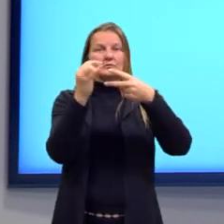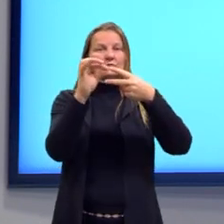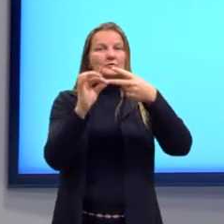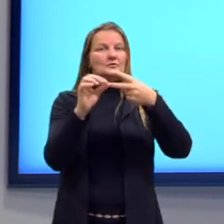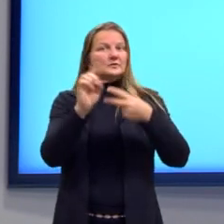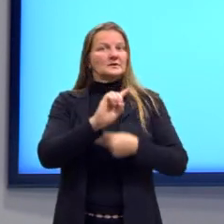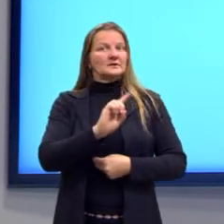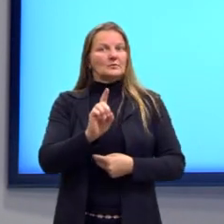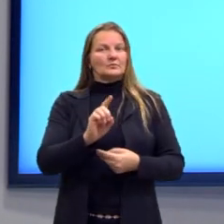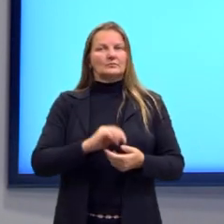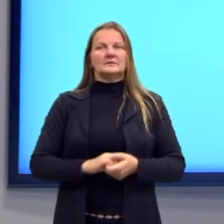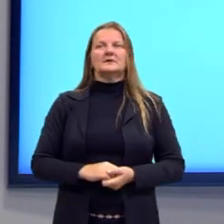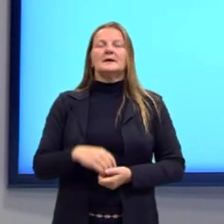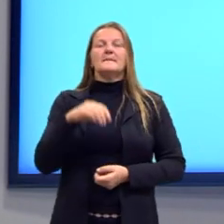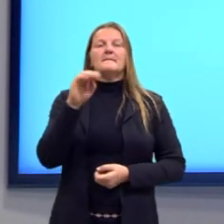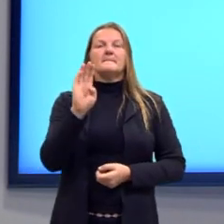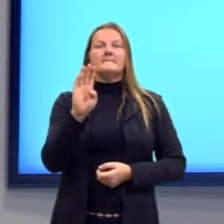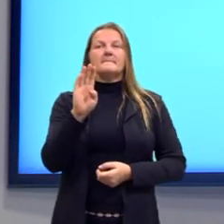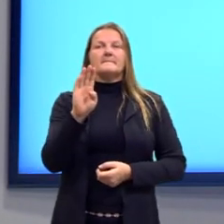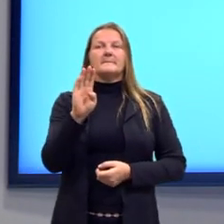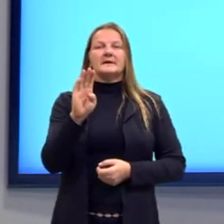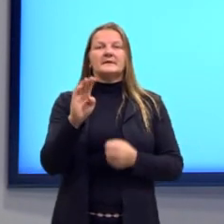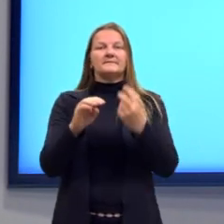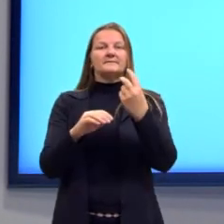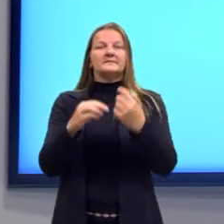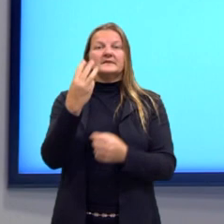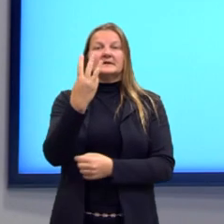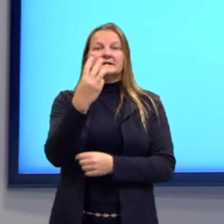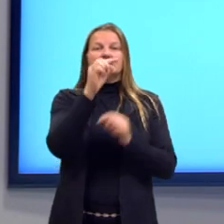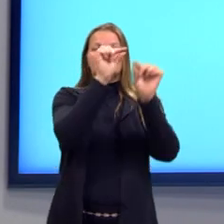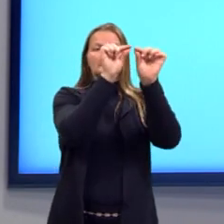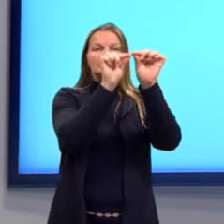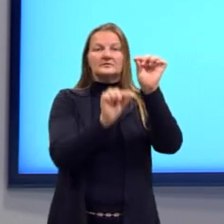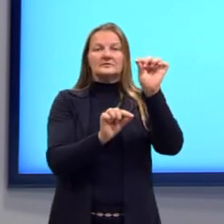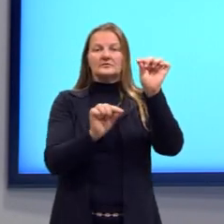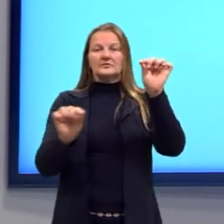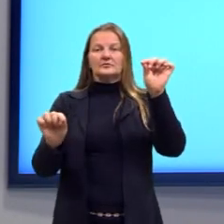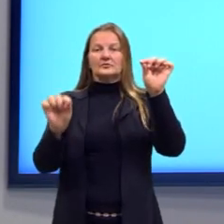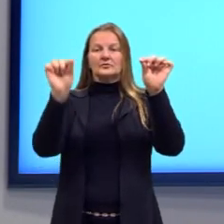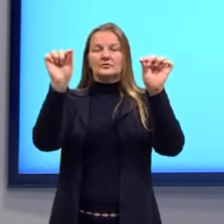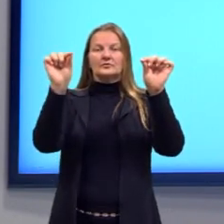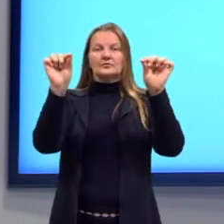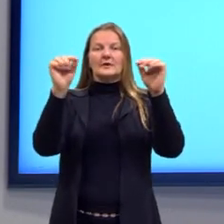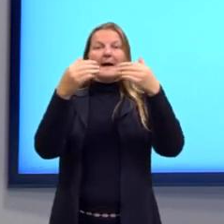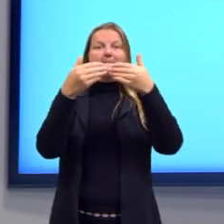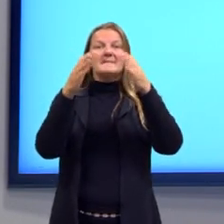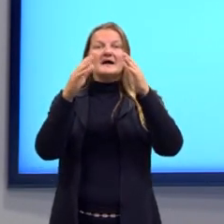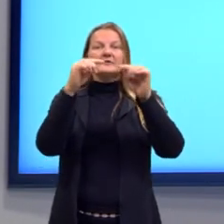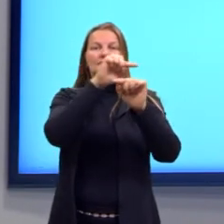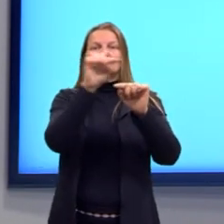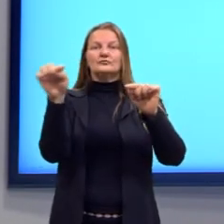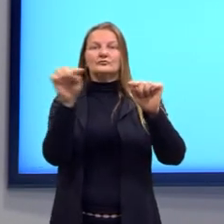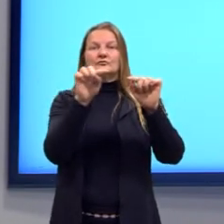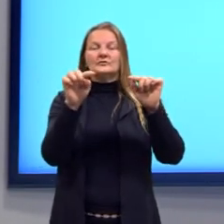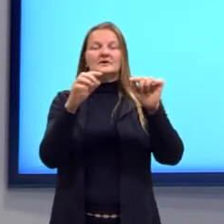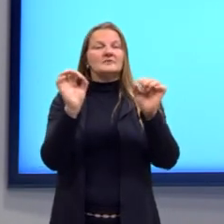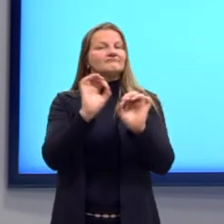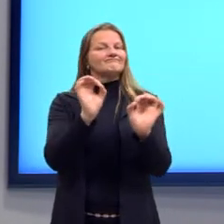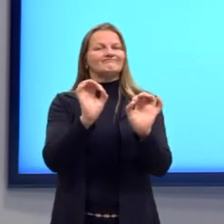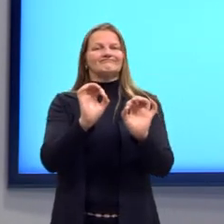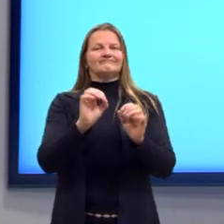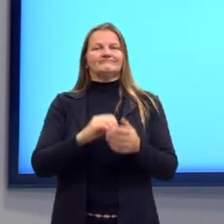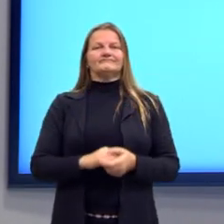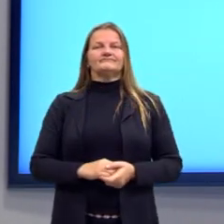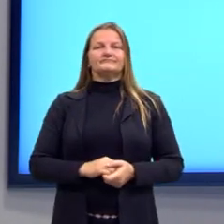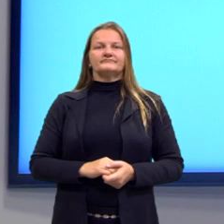polígono a figura B ela tem três lados mas eles são abertos né constitui então